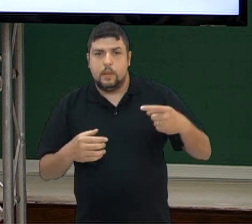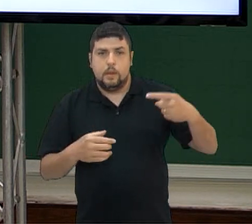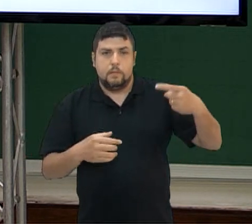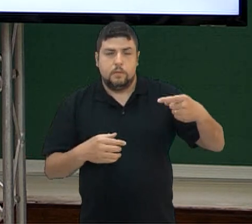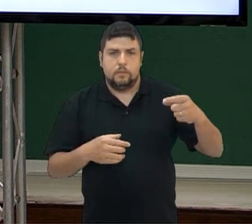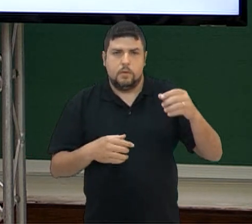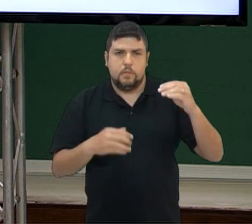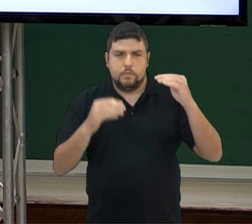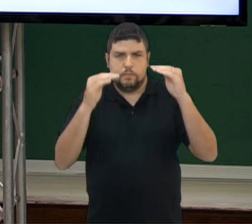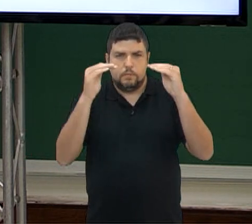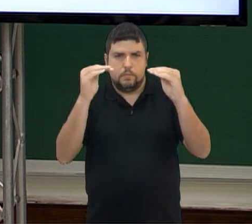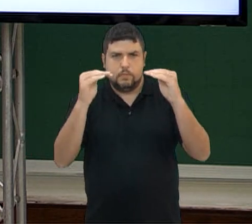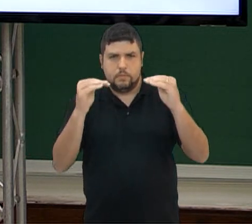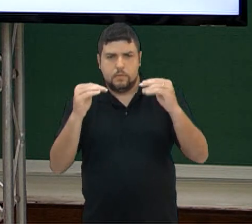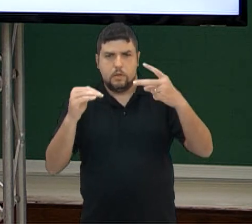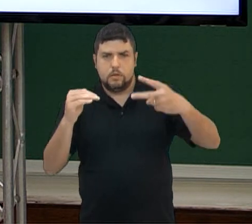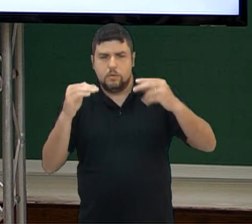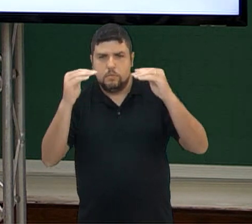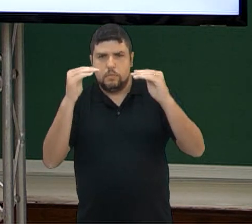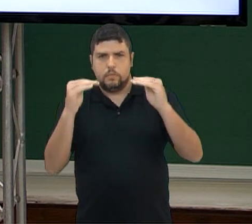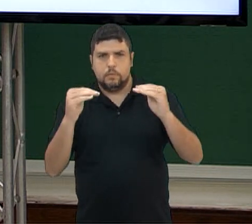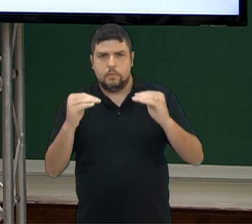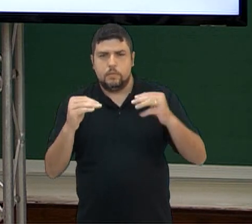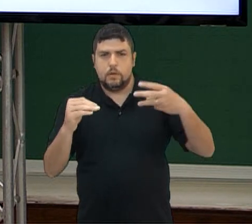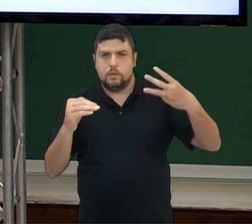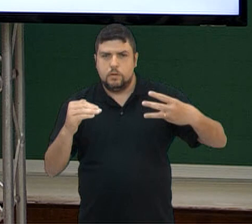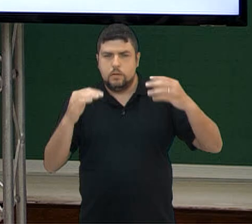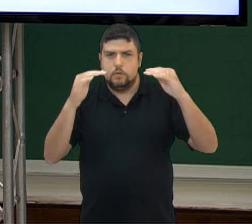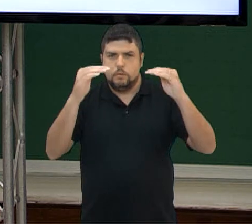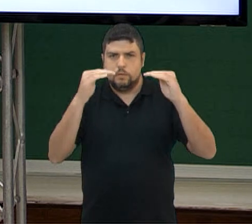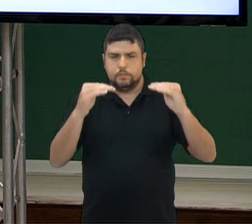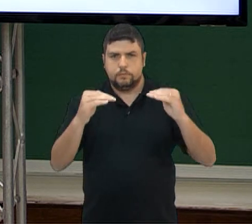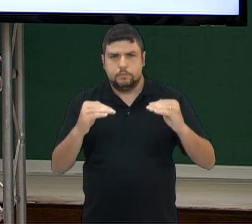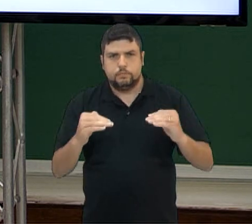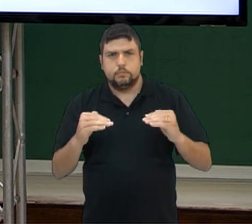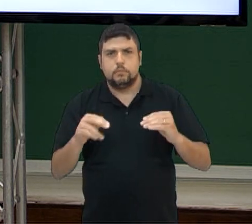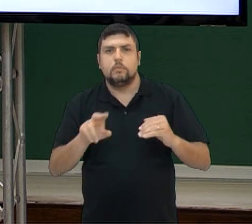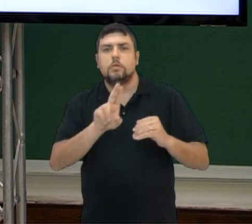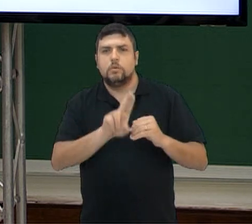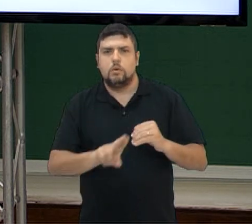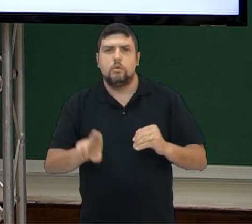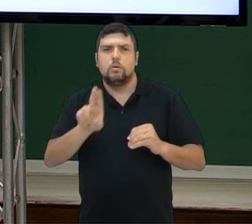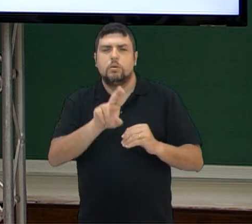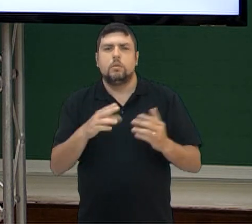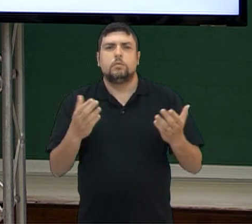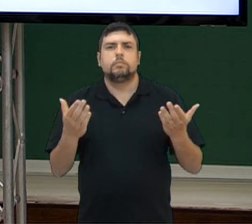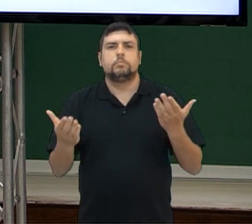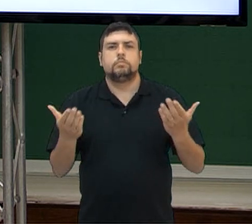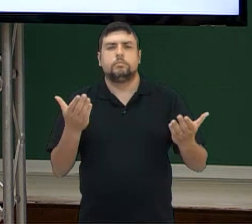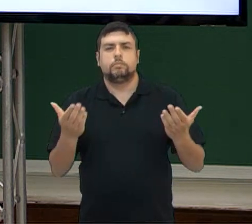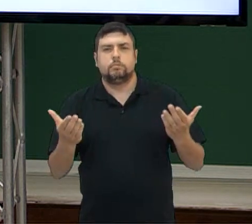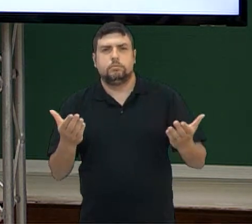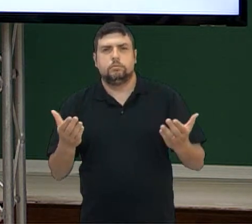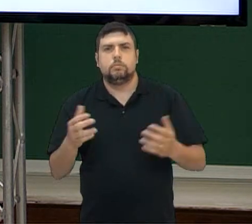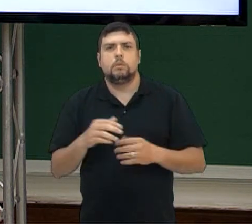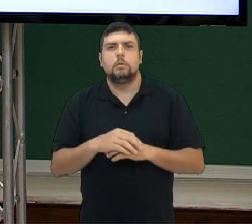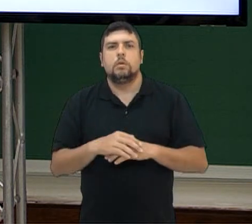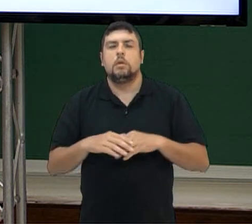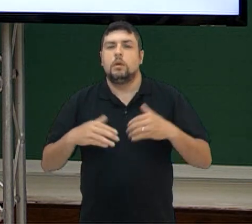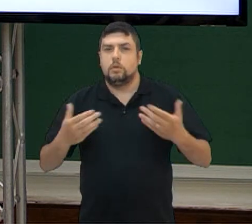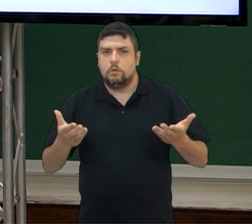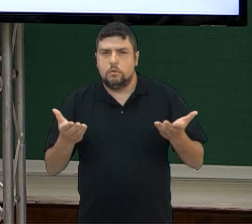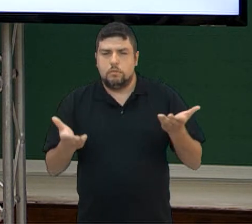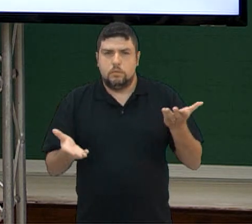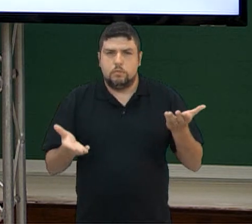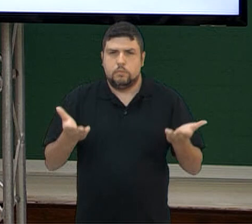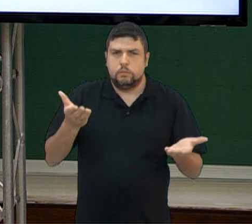segunda, como na terceira, a gente está sempre utilizando a proporção. E a proporção, eu sempre gosto de chamar, é a